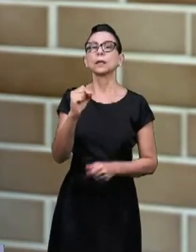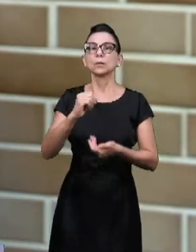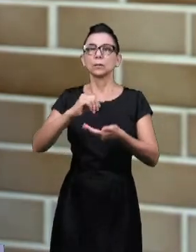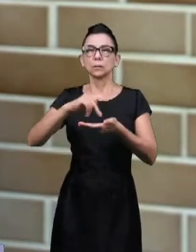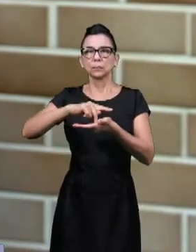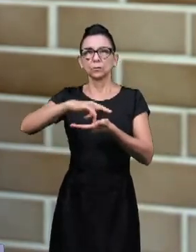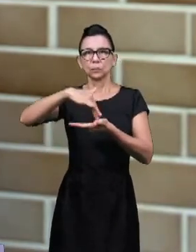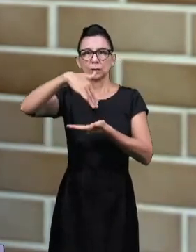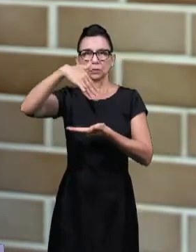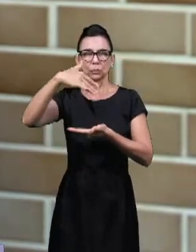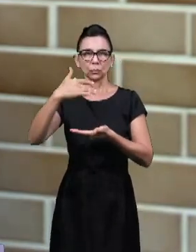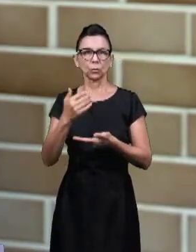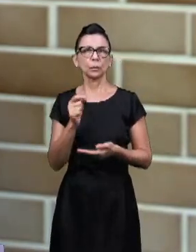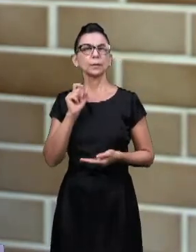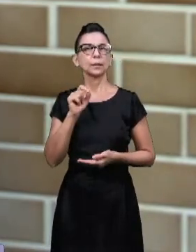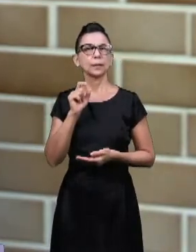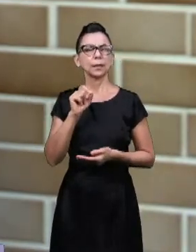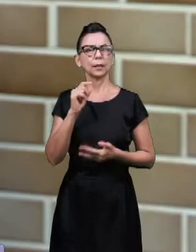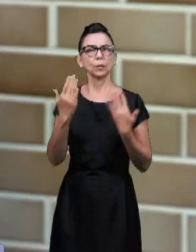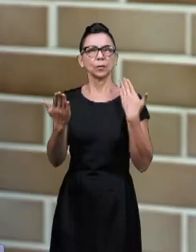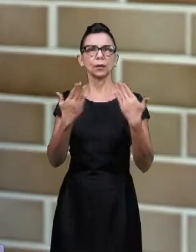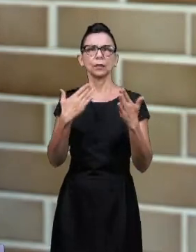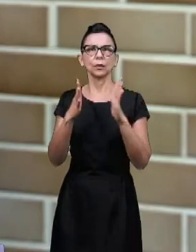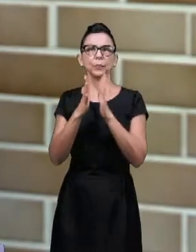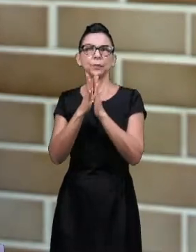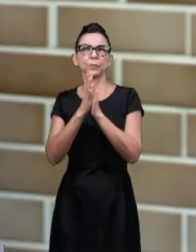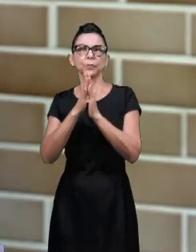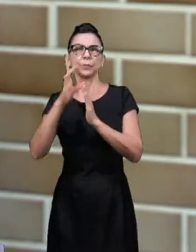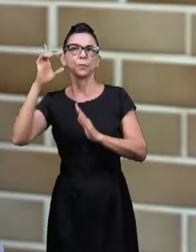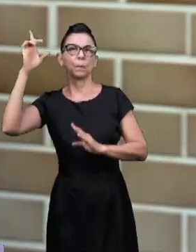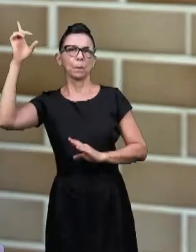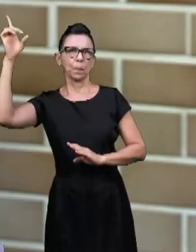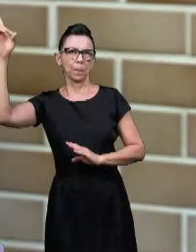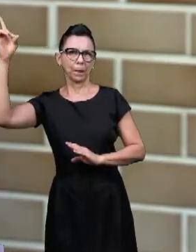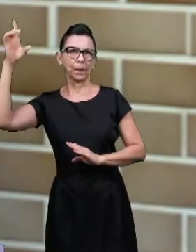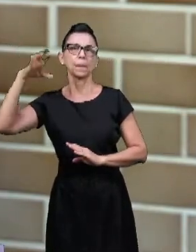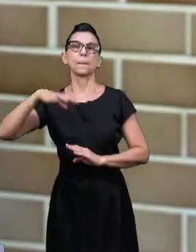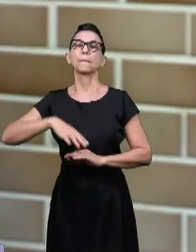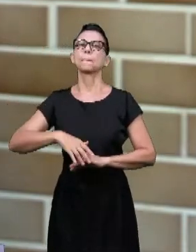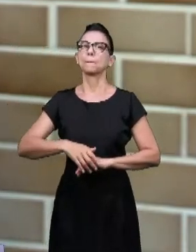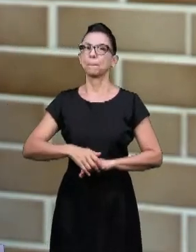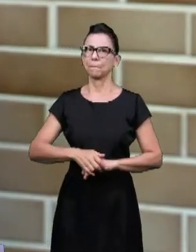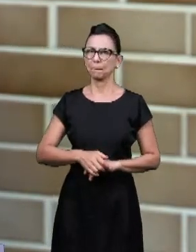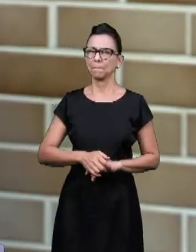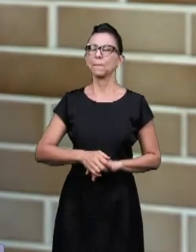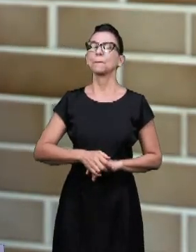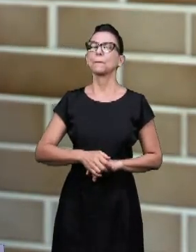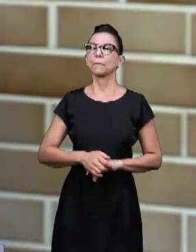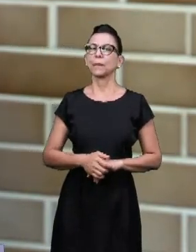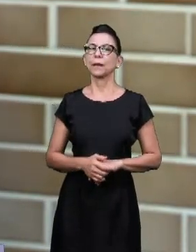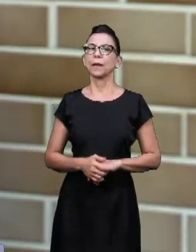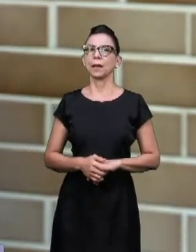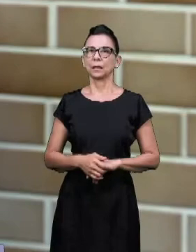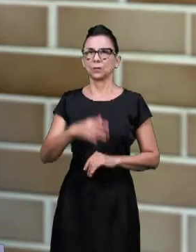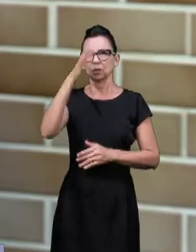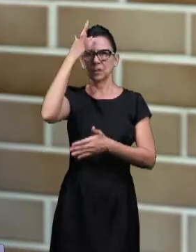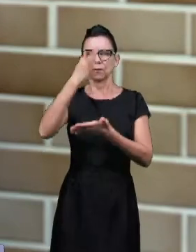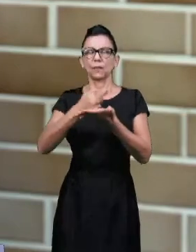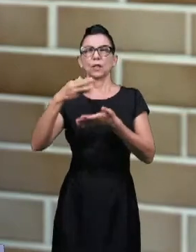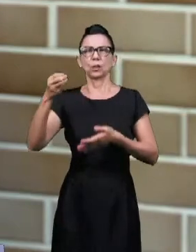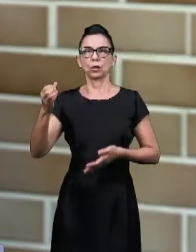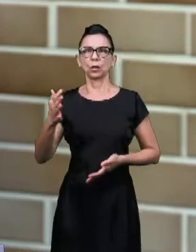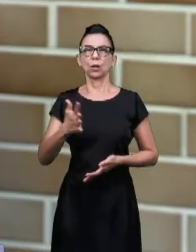a palavra. E a irmã Adriana colocou muito bem quando ela disse que a palavra do Senhor é que renova a nossa fé. E